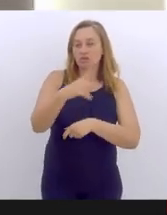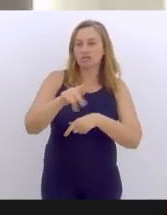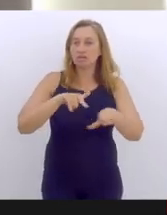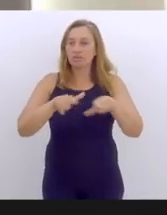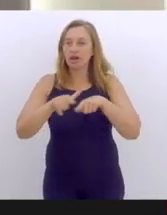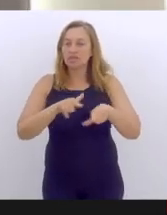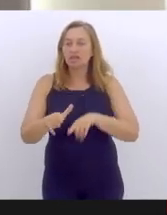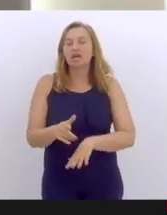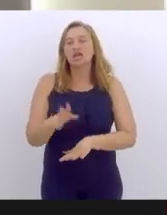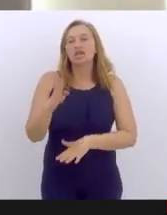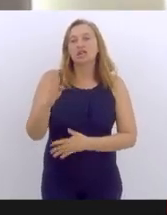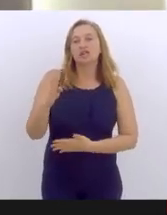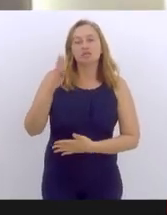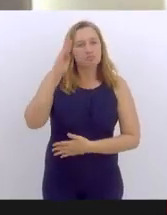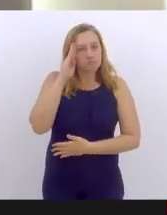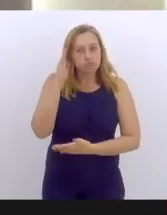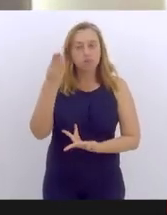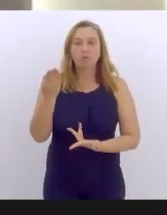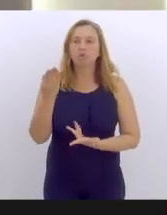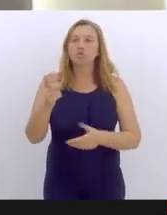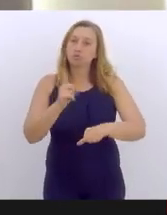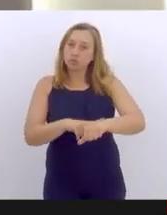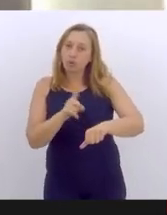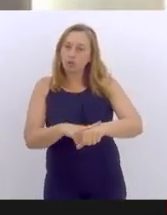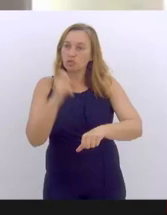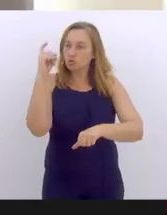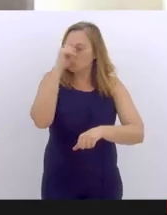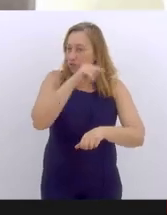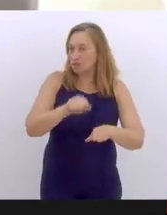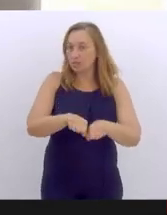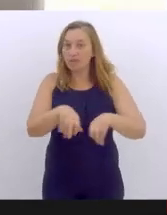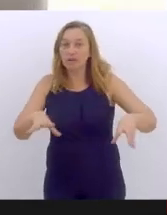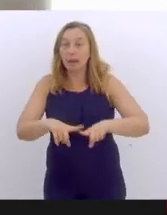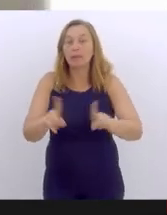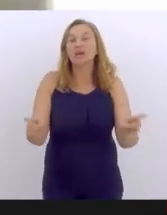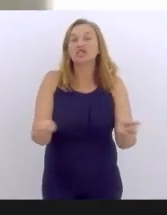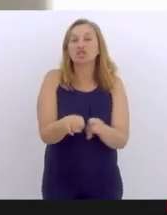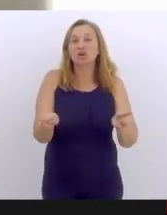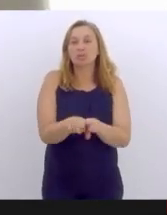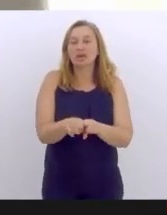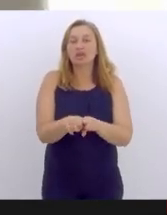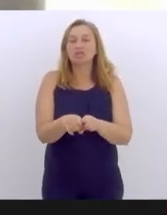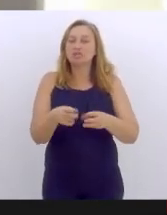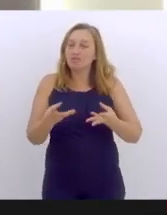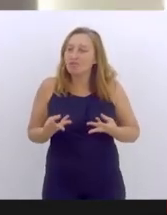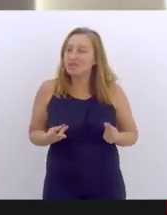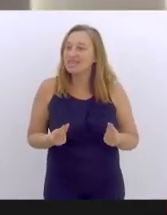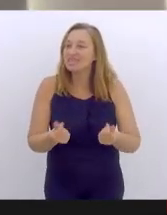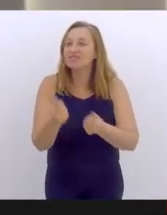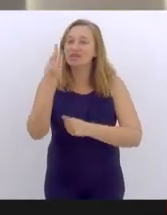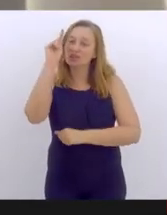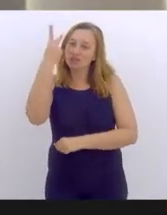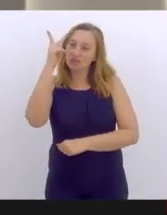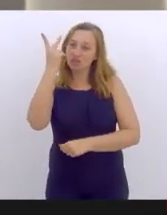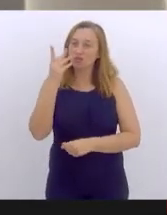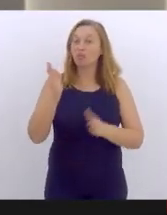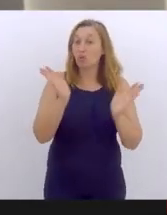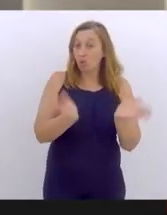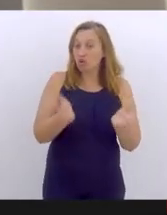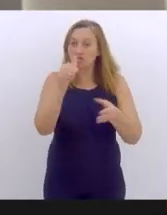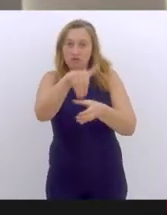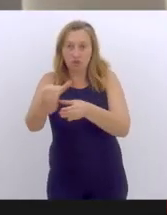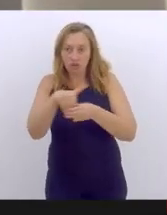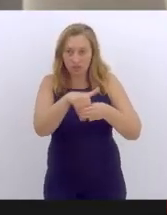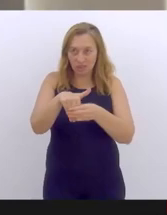especialmente num momento duro e crítico que vivemos na pandemia, mas também em momentos sensíveis e históricos, como votar hoje